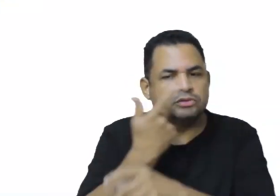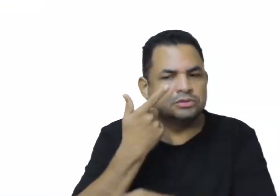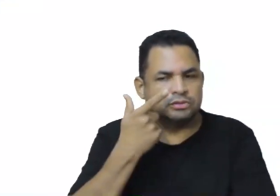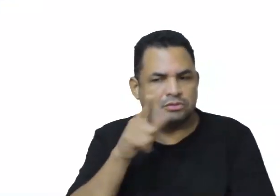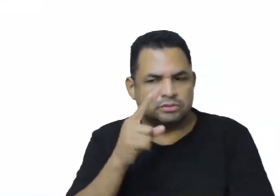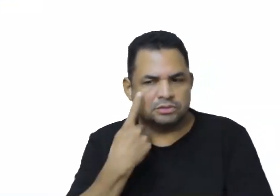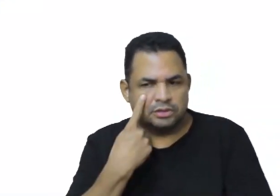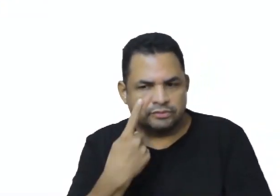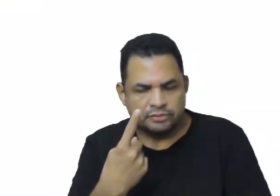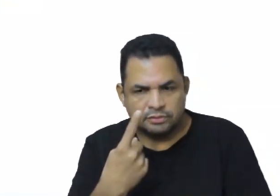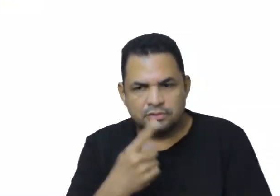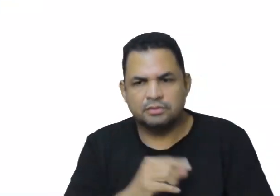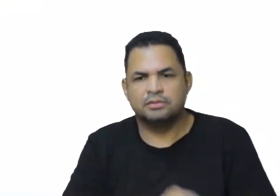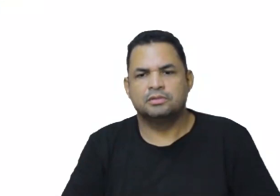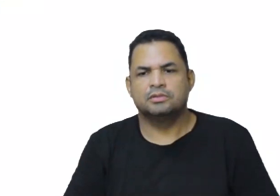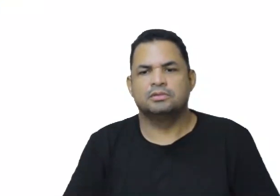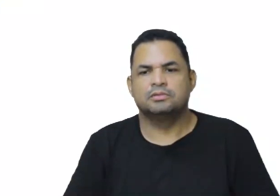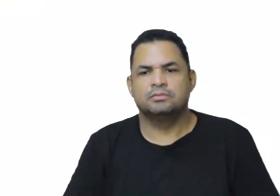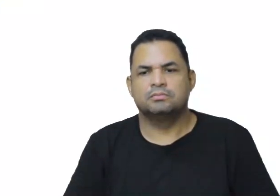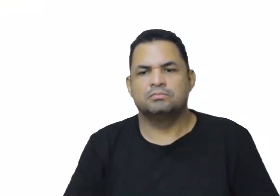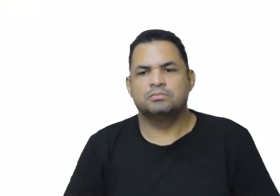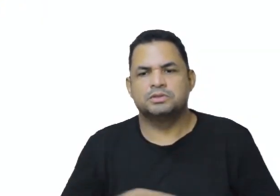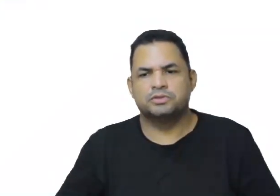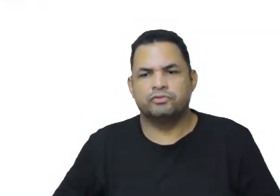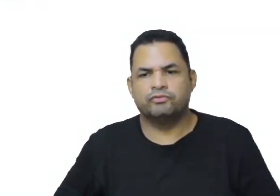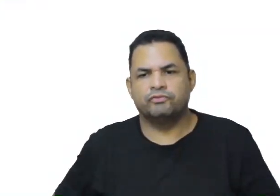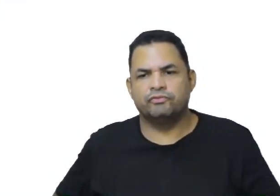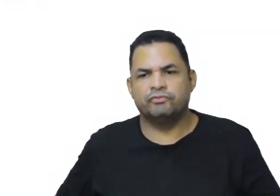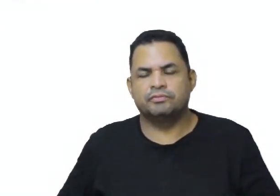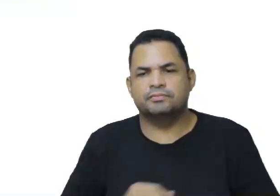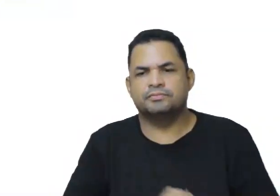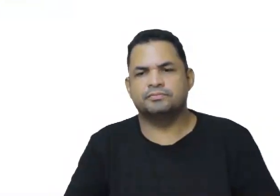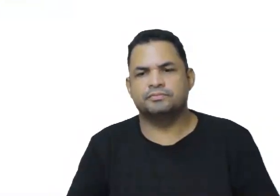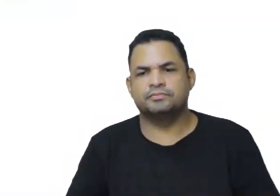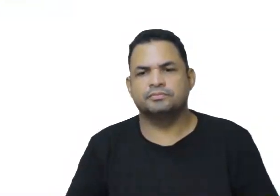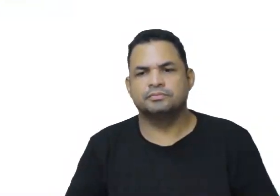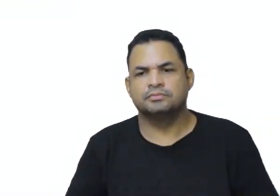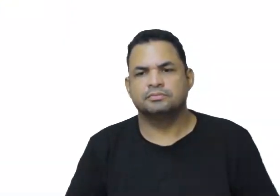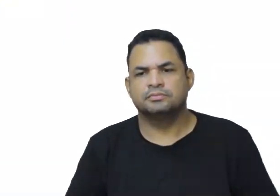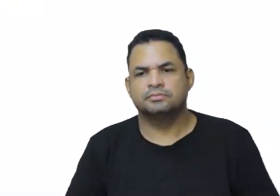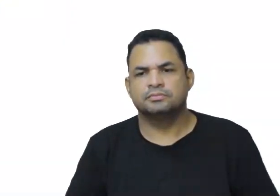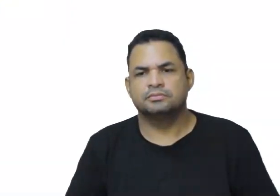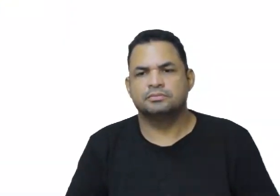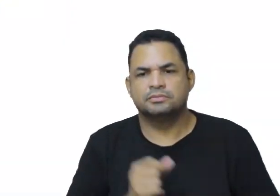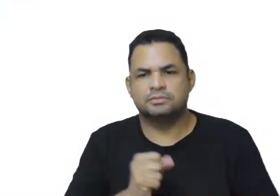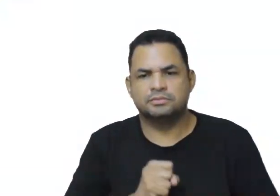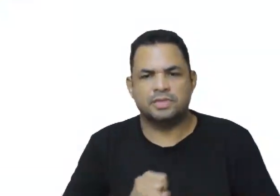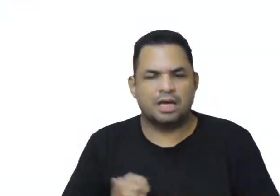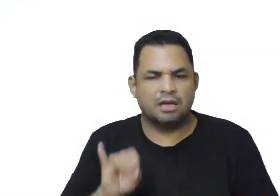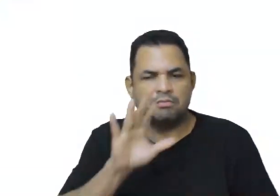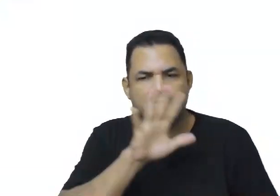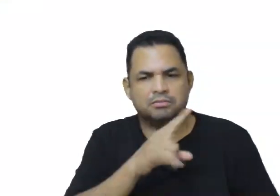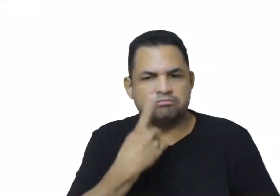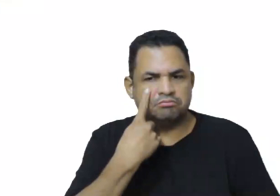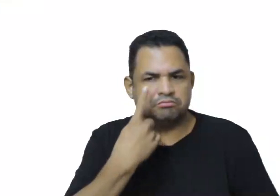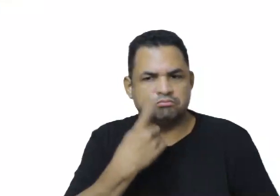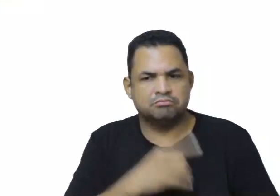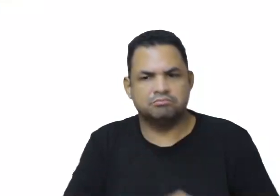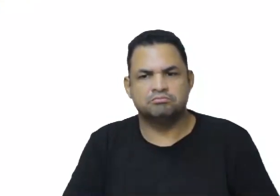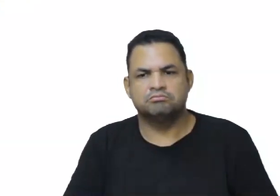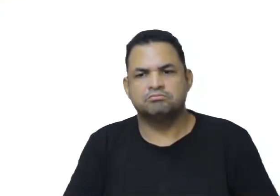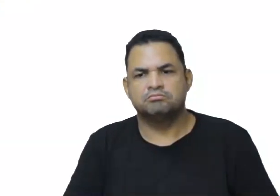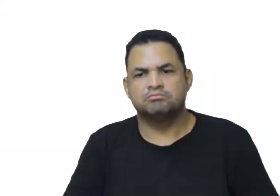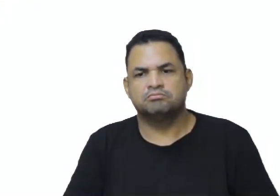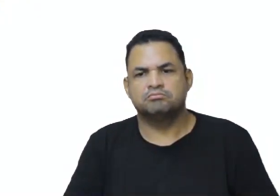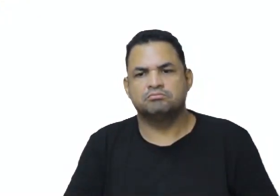Aqui pode ser o fígado ou o baço, né? Porque a imagem também está bem pequena. Se for do lado